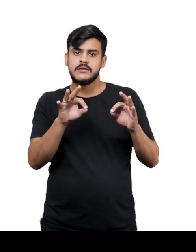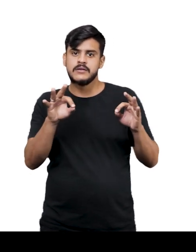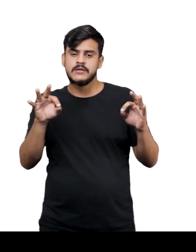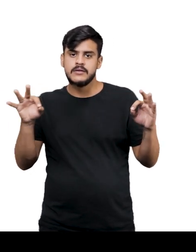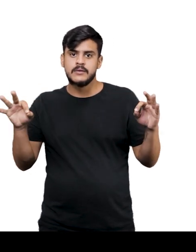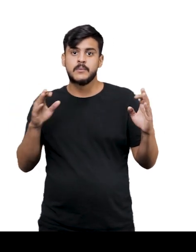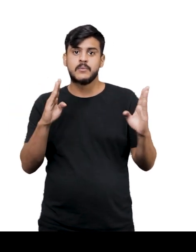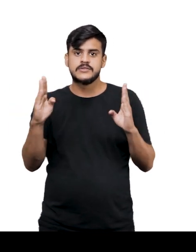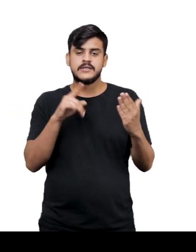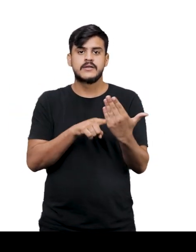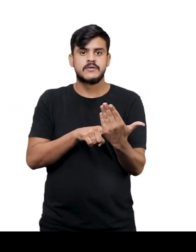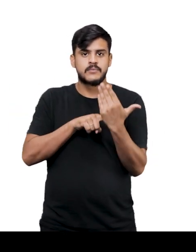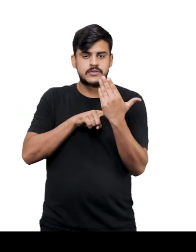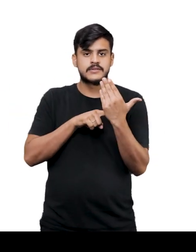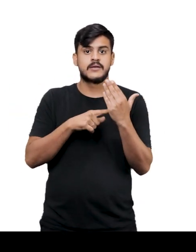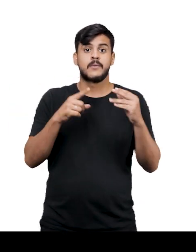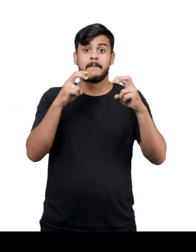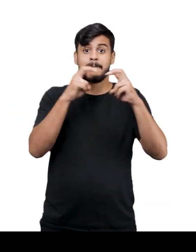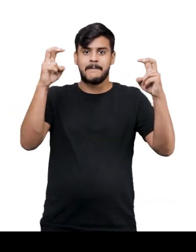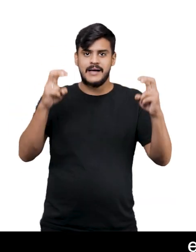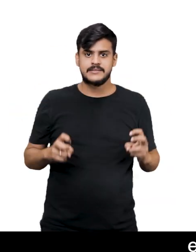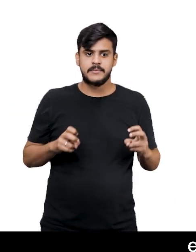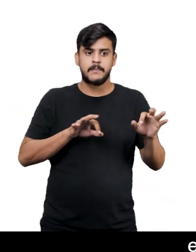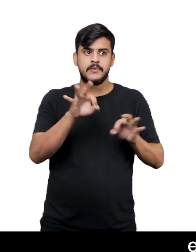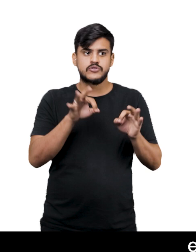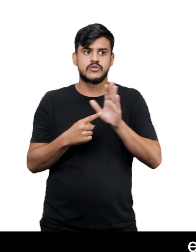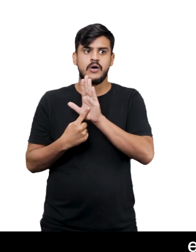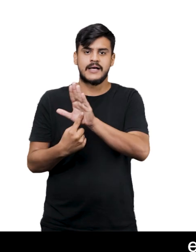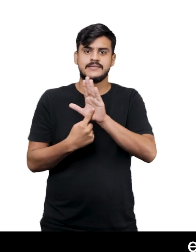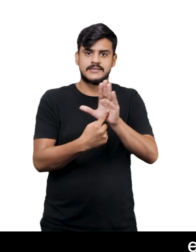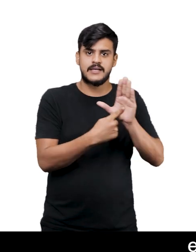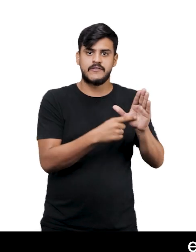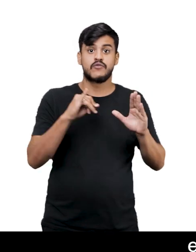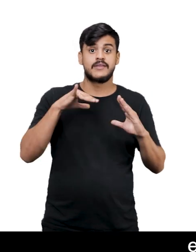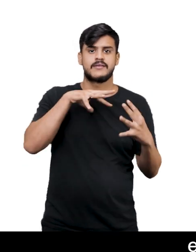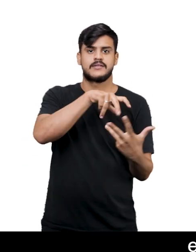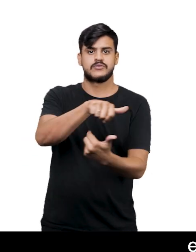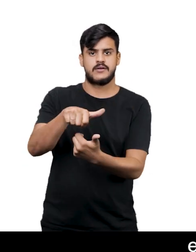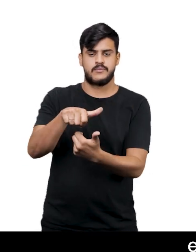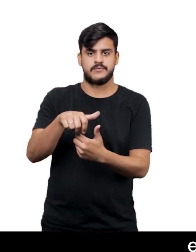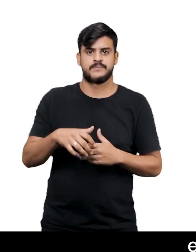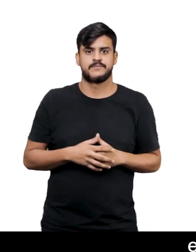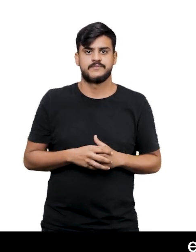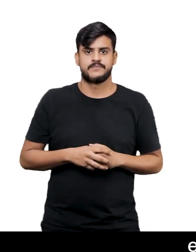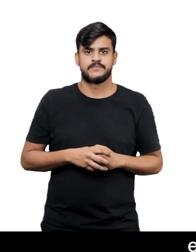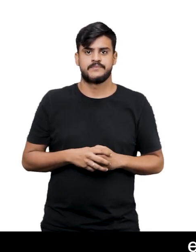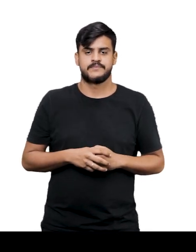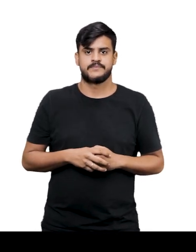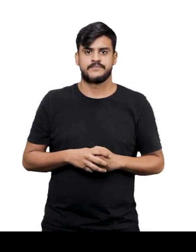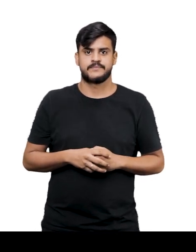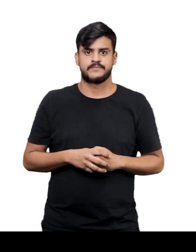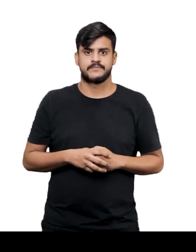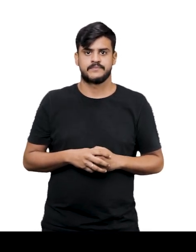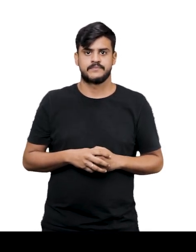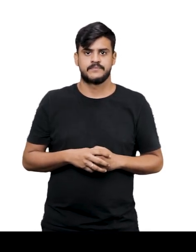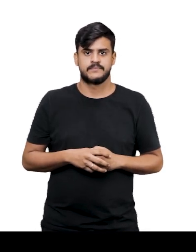seguindo a linha do tempo e destacando o período em que o MASP projetou seu acervo no cenário internacional.